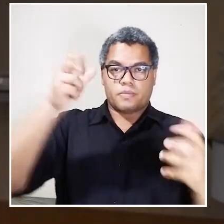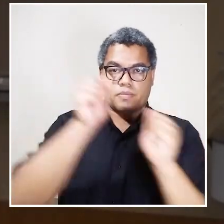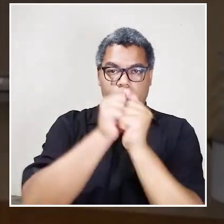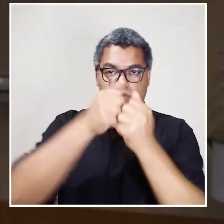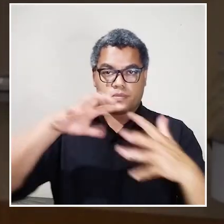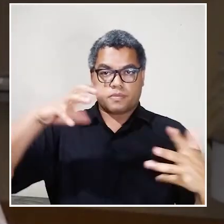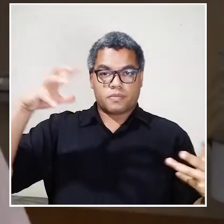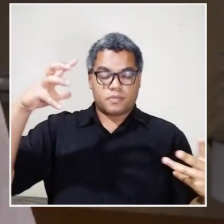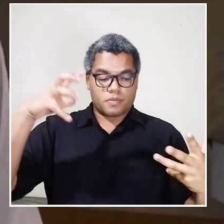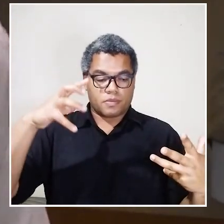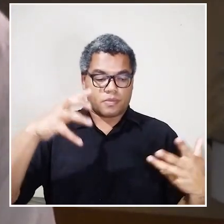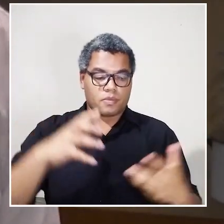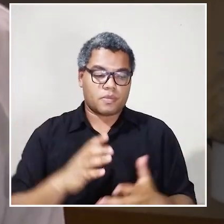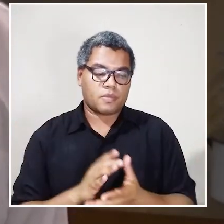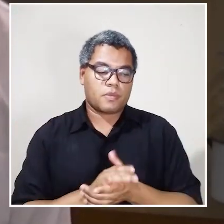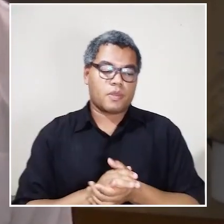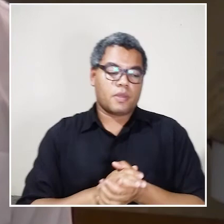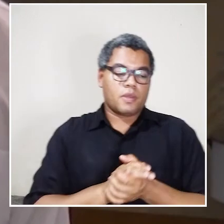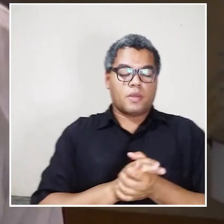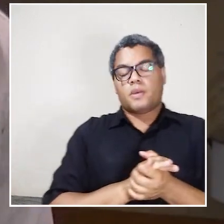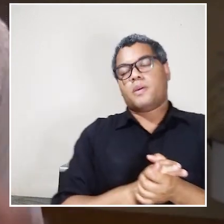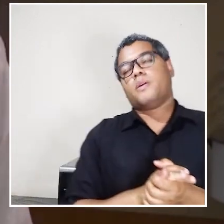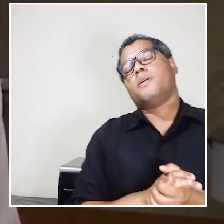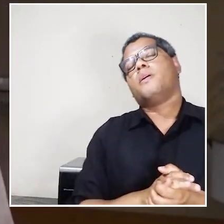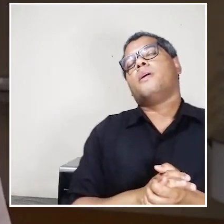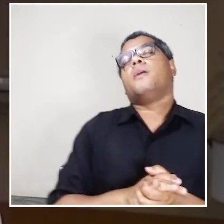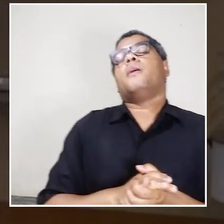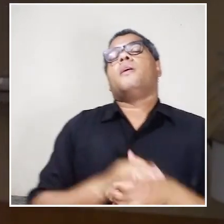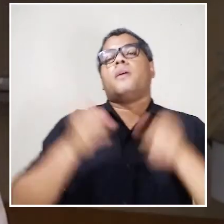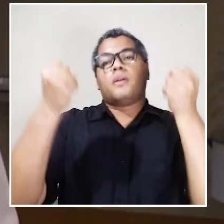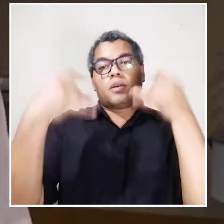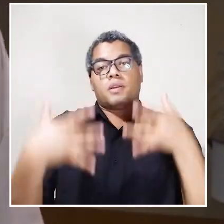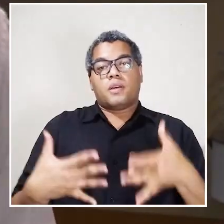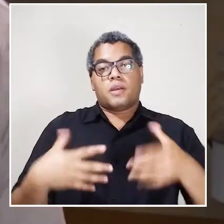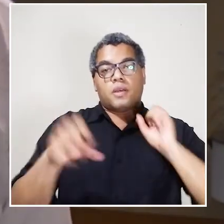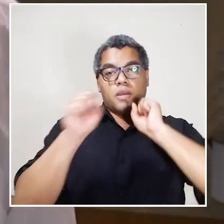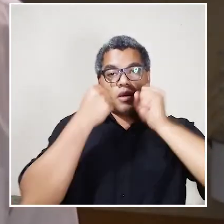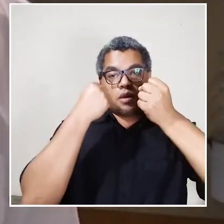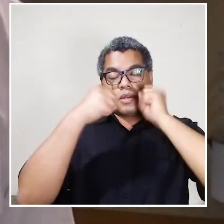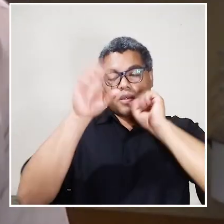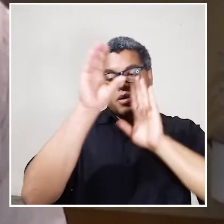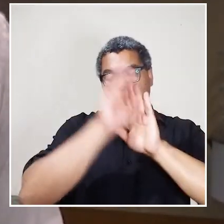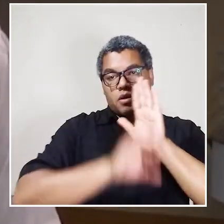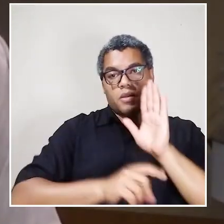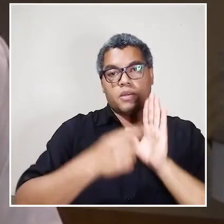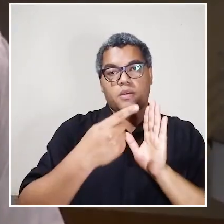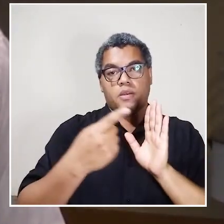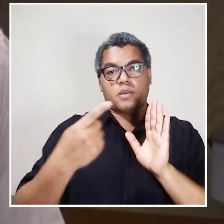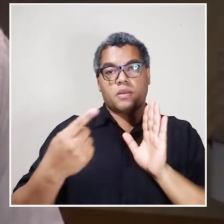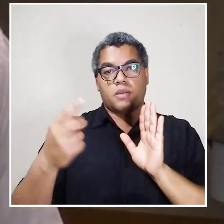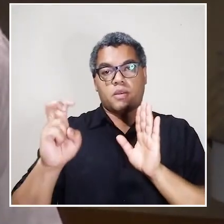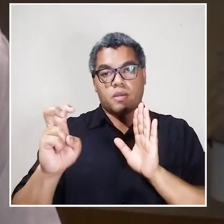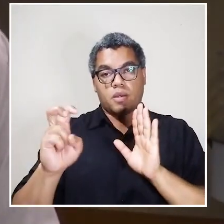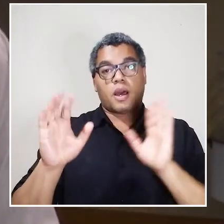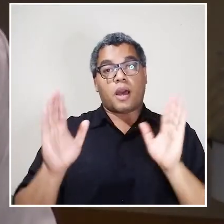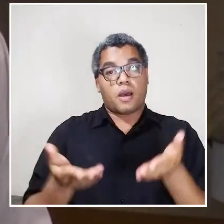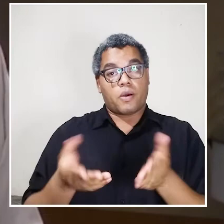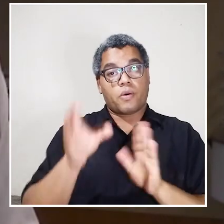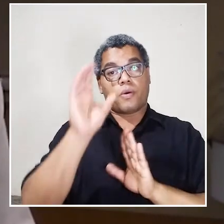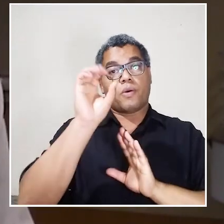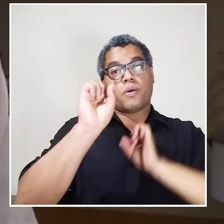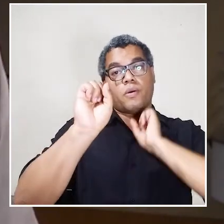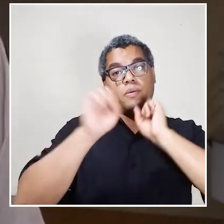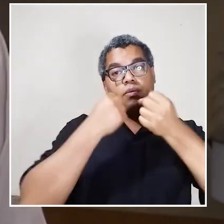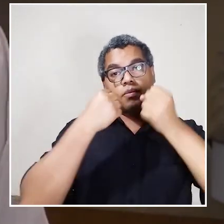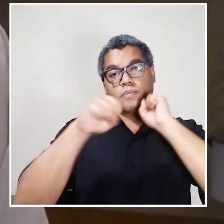resplandecer o teu rosto. Mencionei o Salmo 115, por que não mencionar o Salmo 126? Quando o Senhor